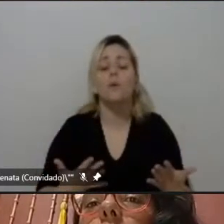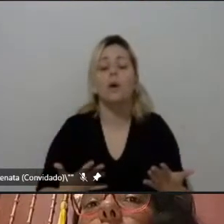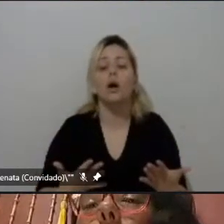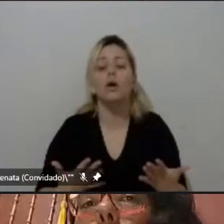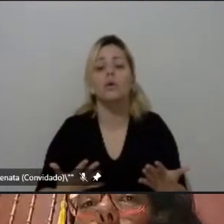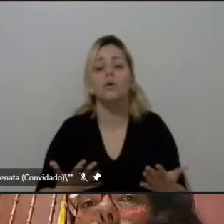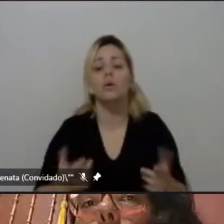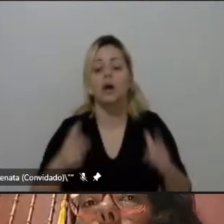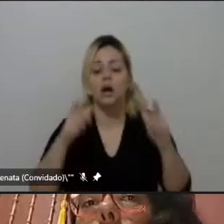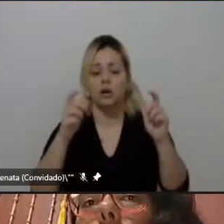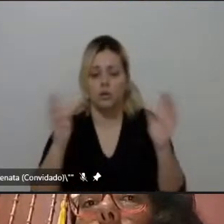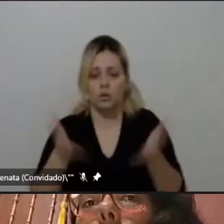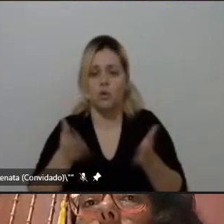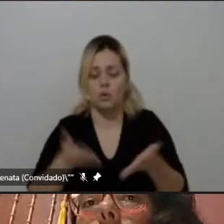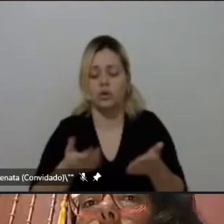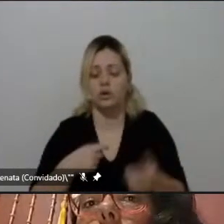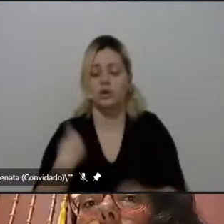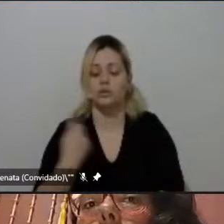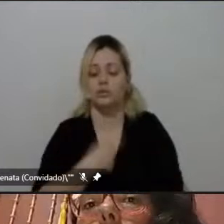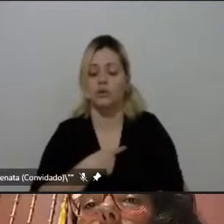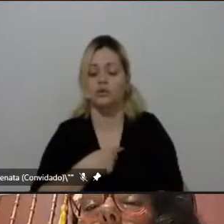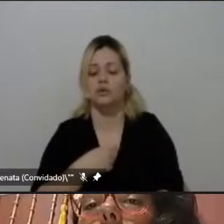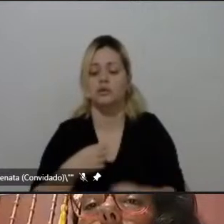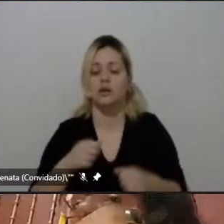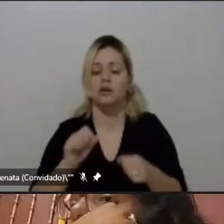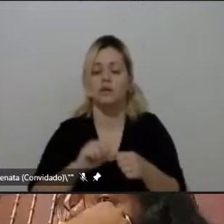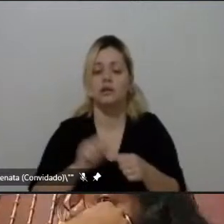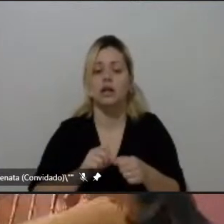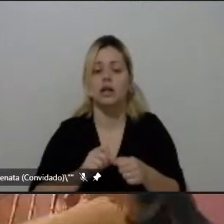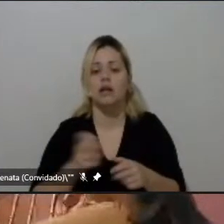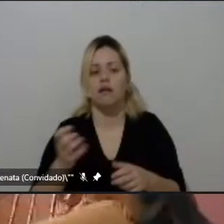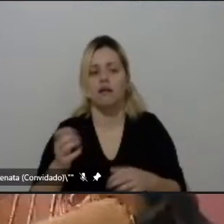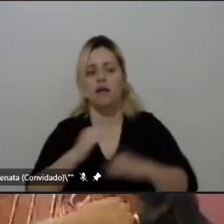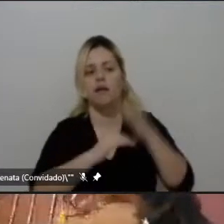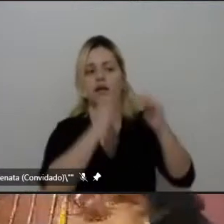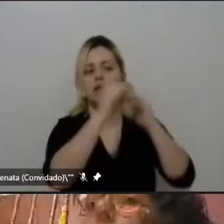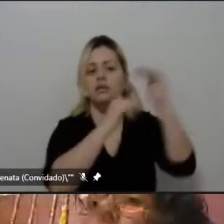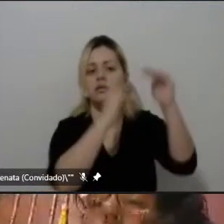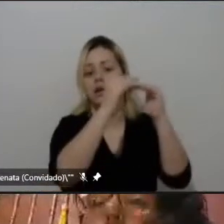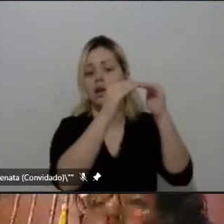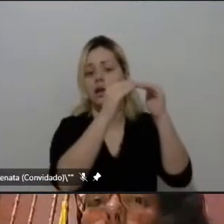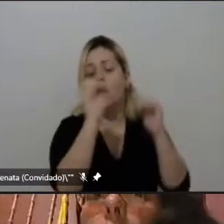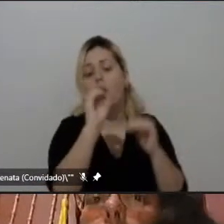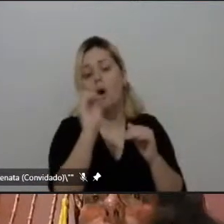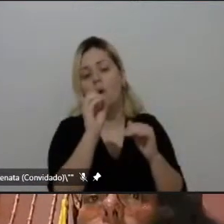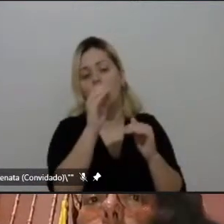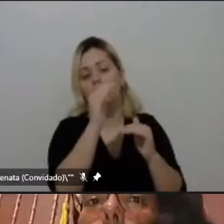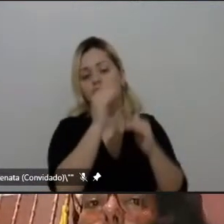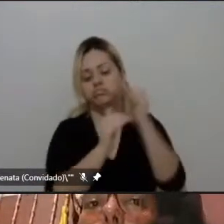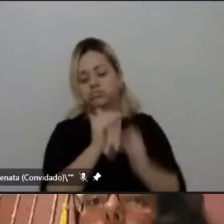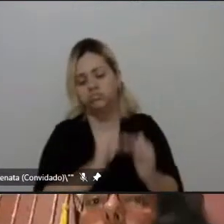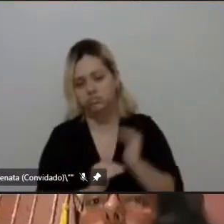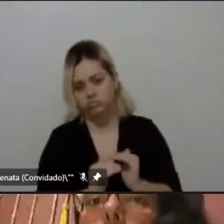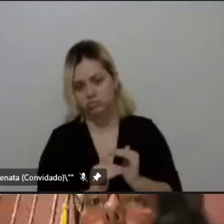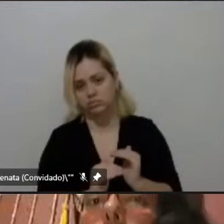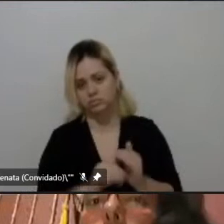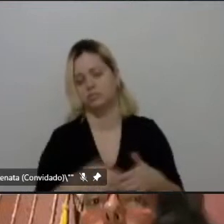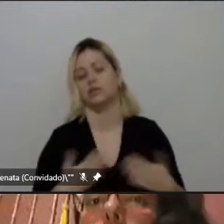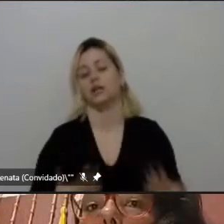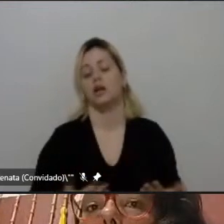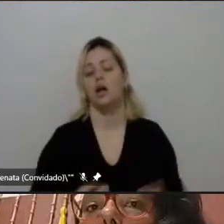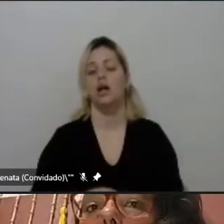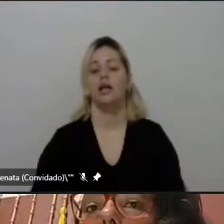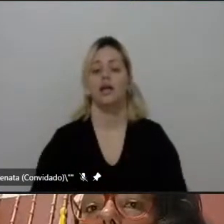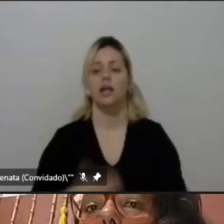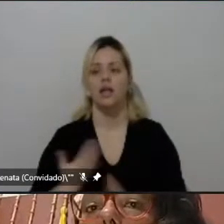crescer novamente ou ainda continuamos nesse descenso, né? Se ainda tem como... E